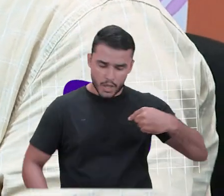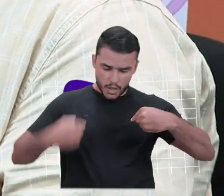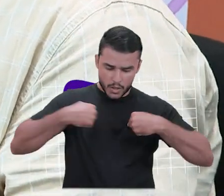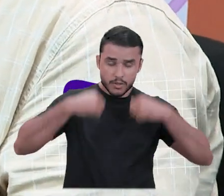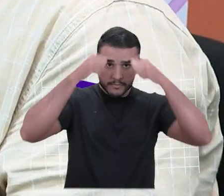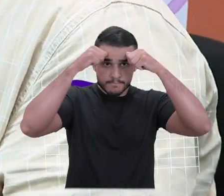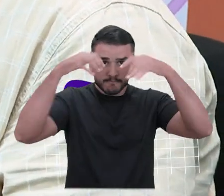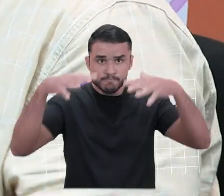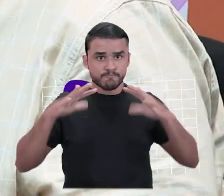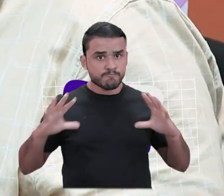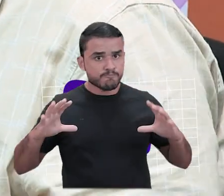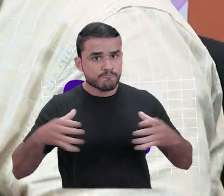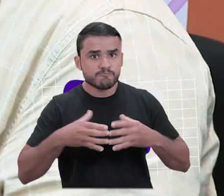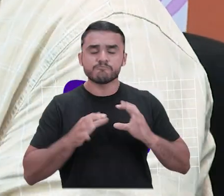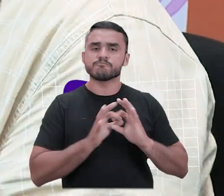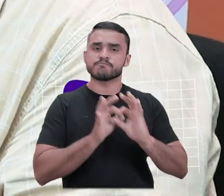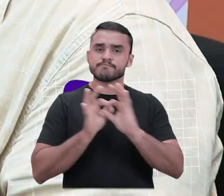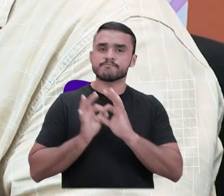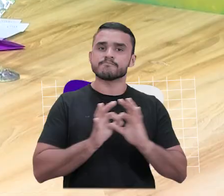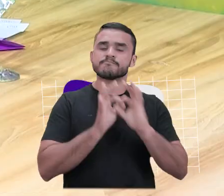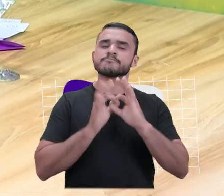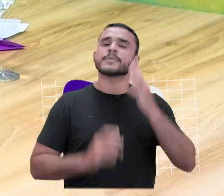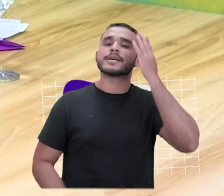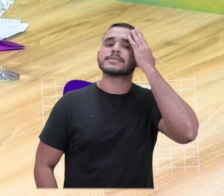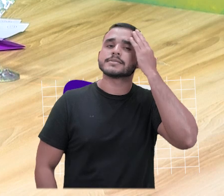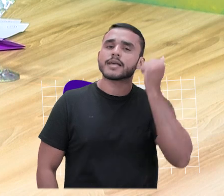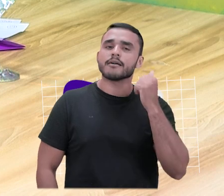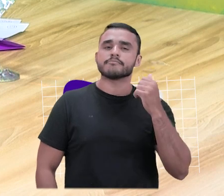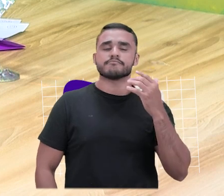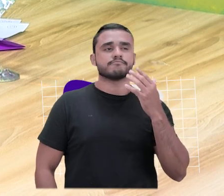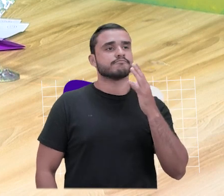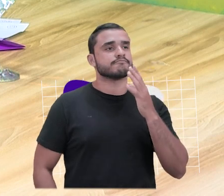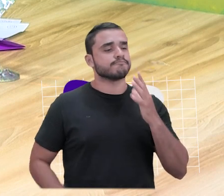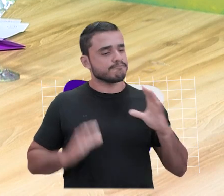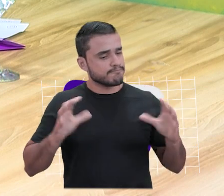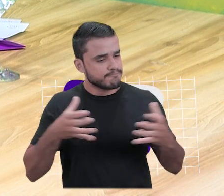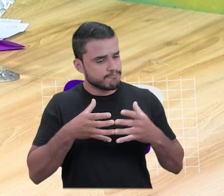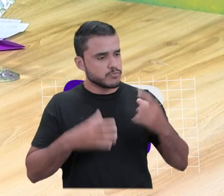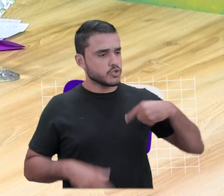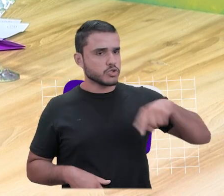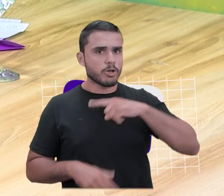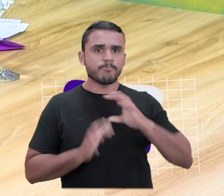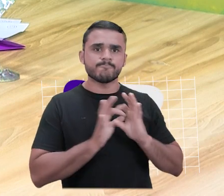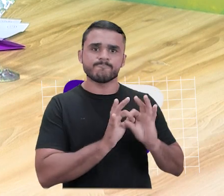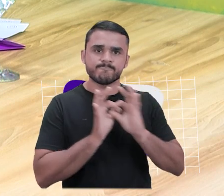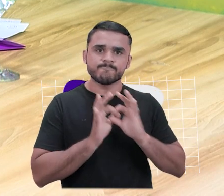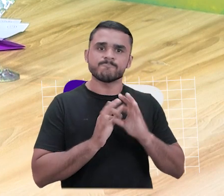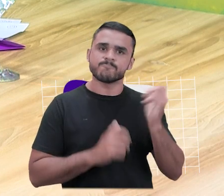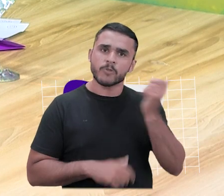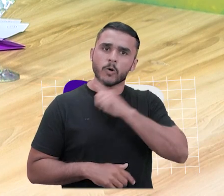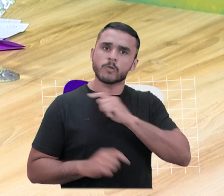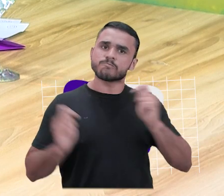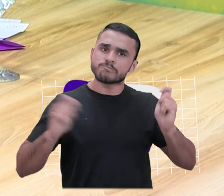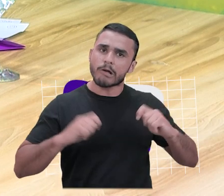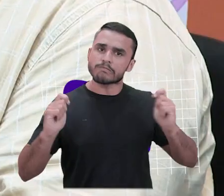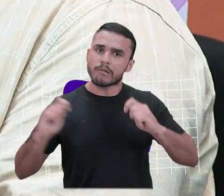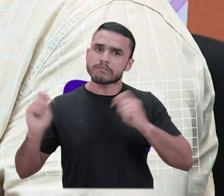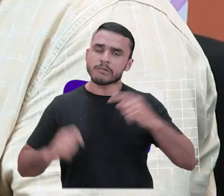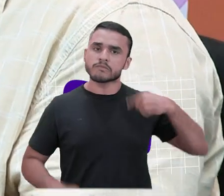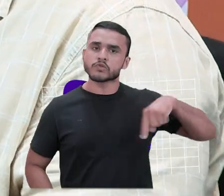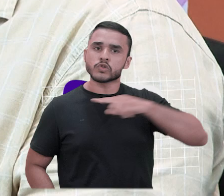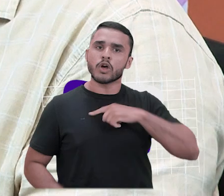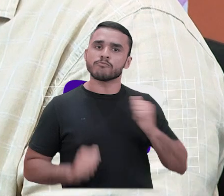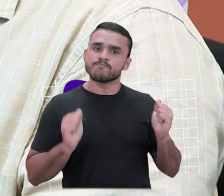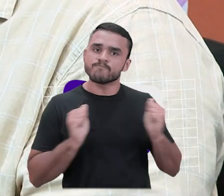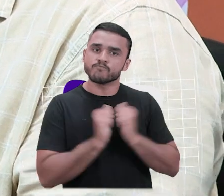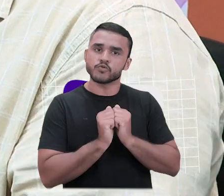aliados, com as Sim. pessoas que compreendem essa questão da diferença, né? E das potencialidades que a gente pode desenvolver. E em